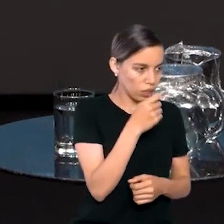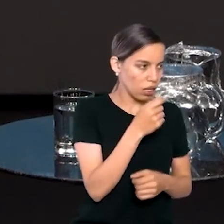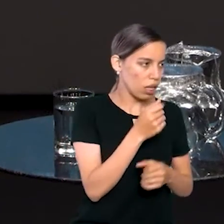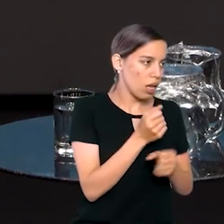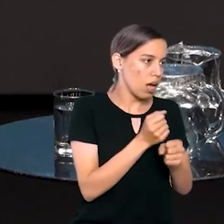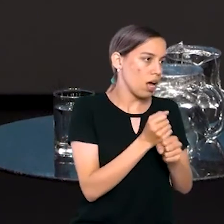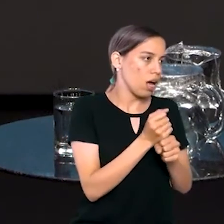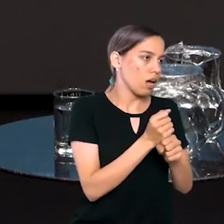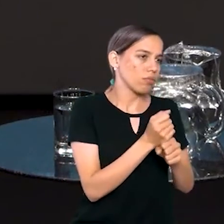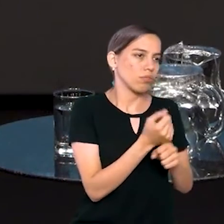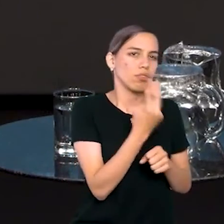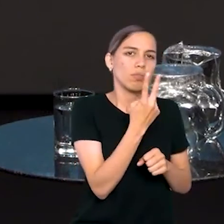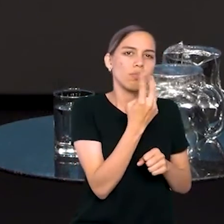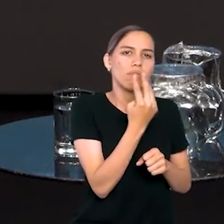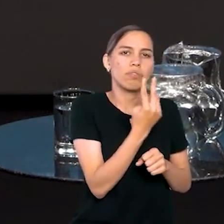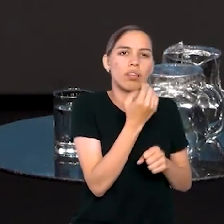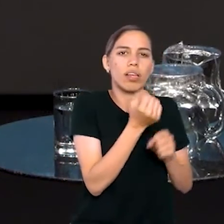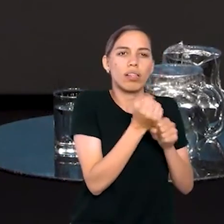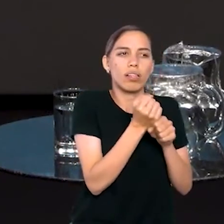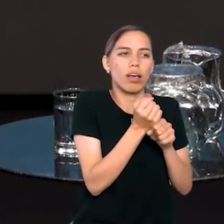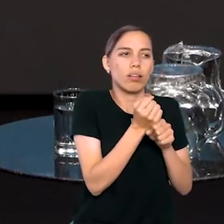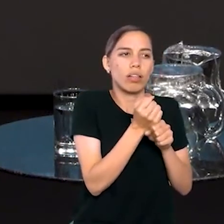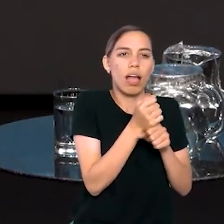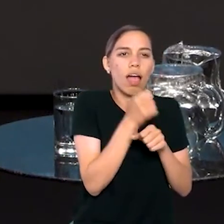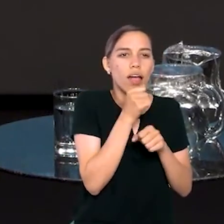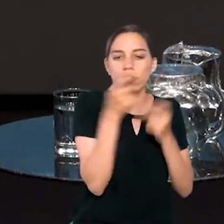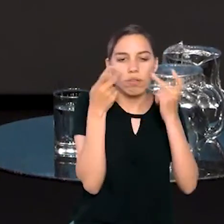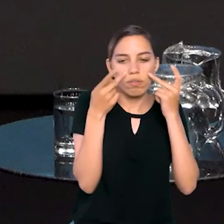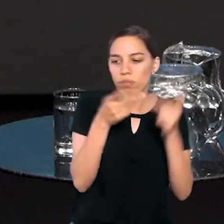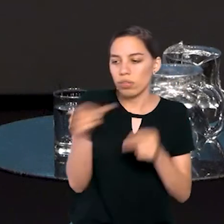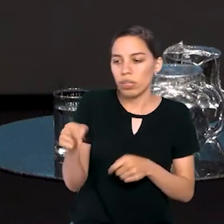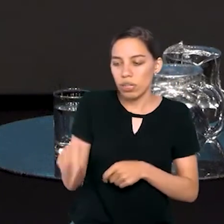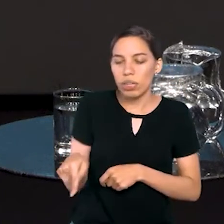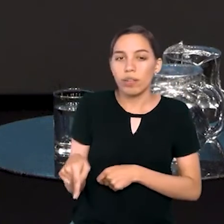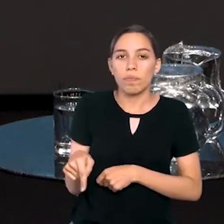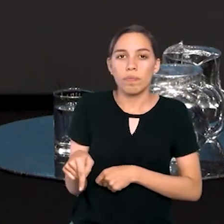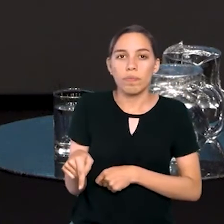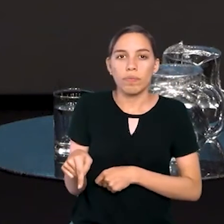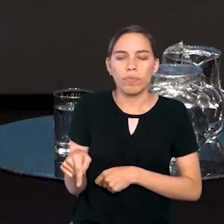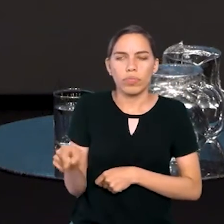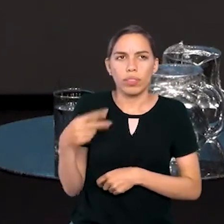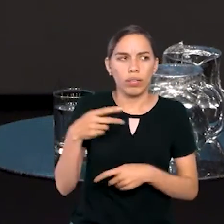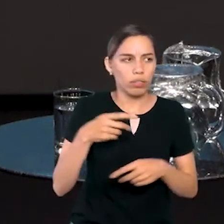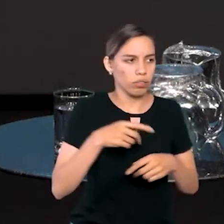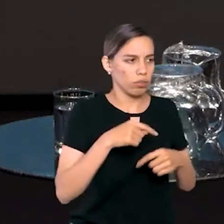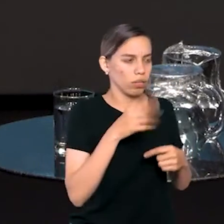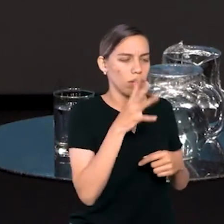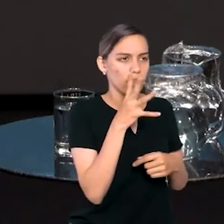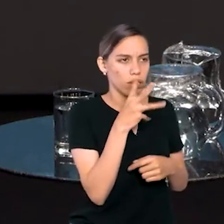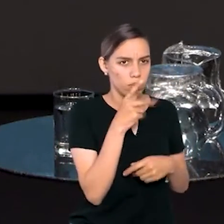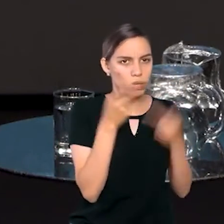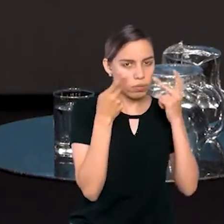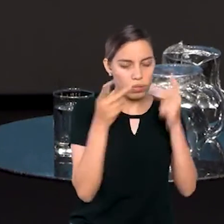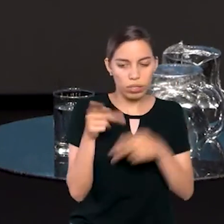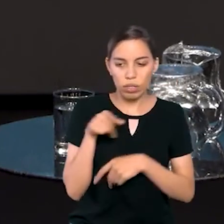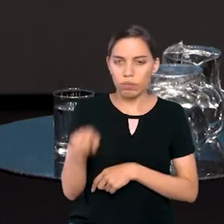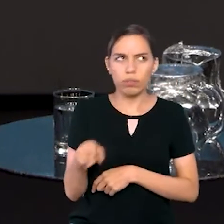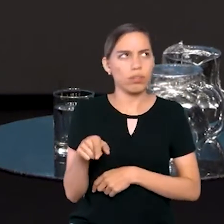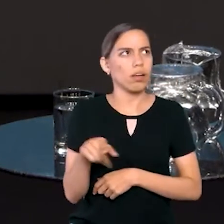pontilhões e saídas e entradas para todo lado. É uma cidade o tempo inteiro